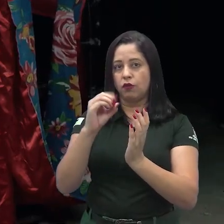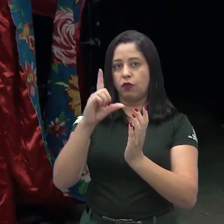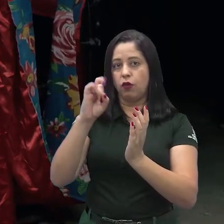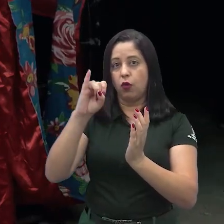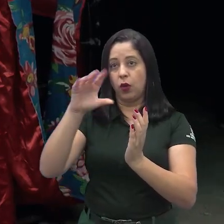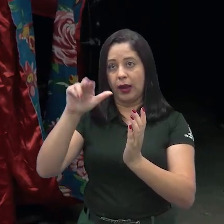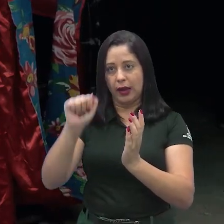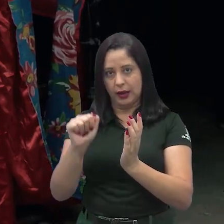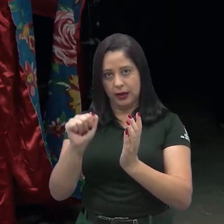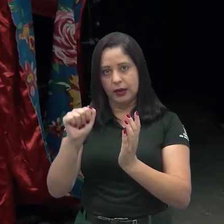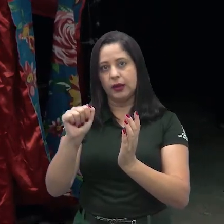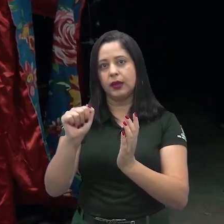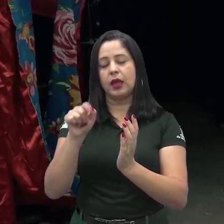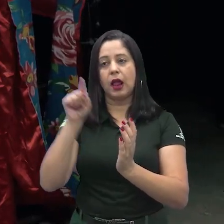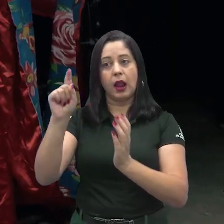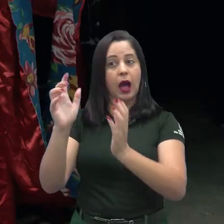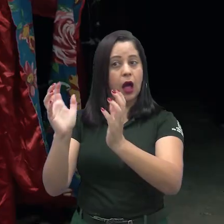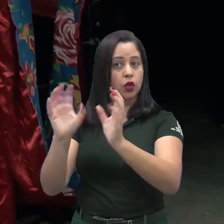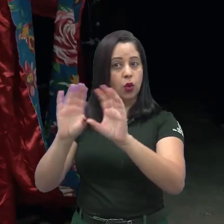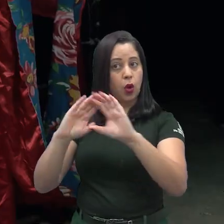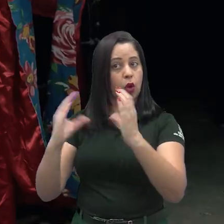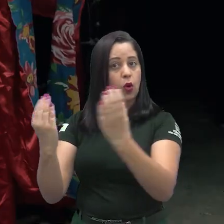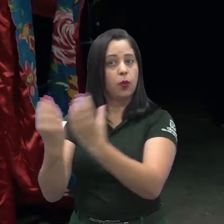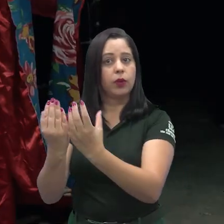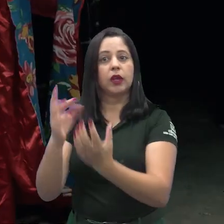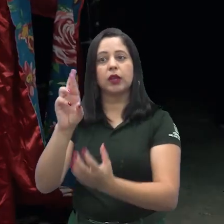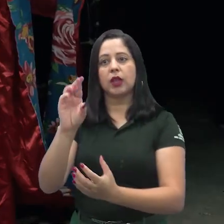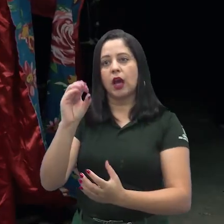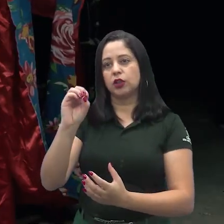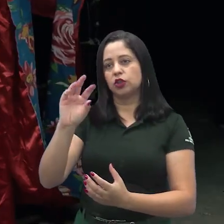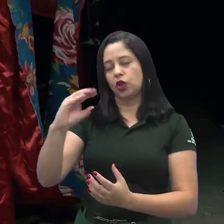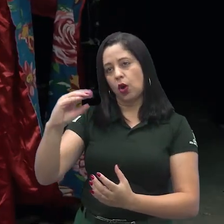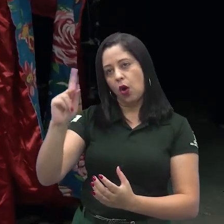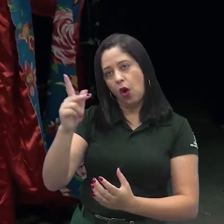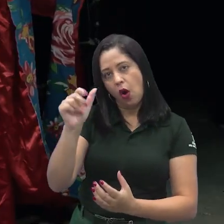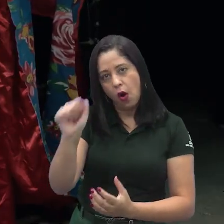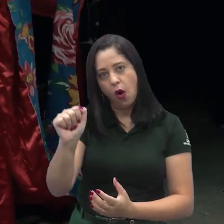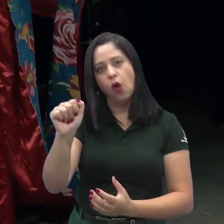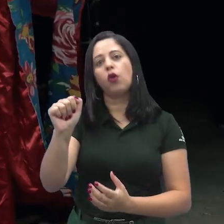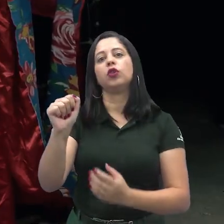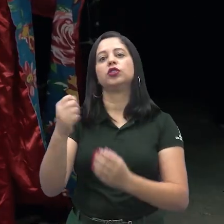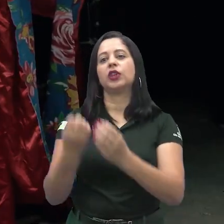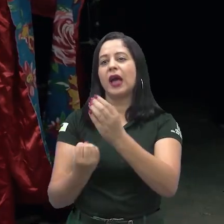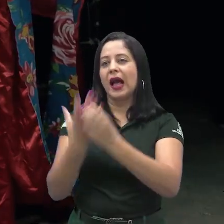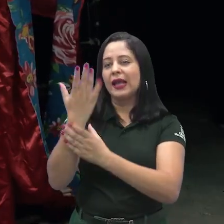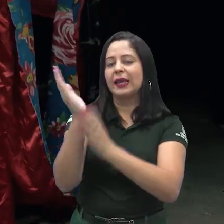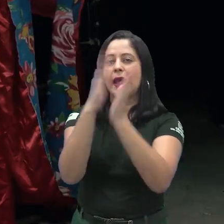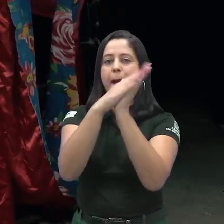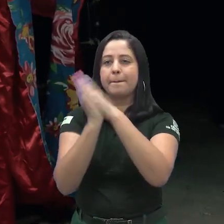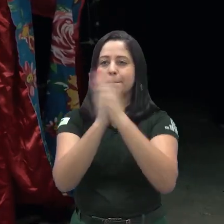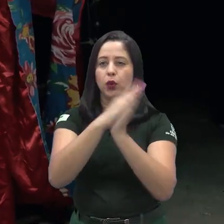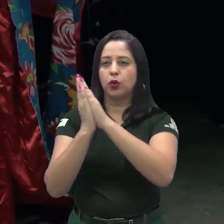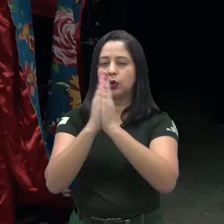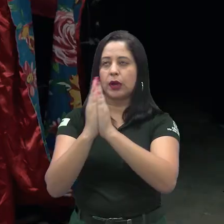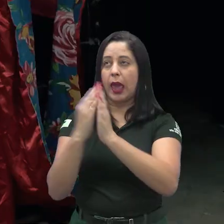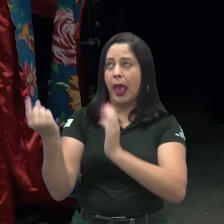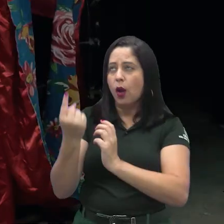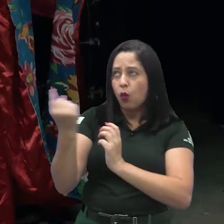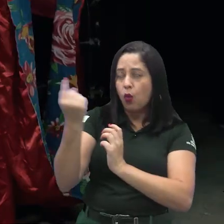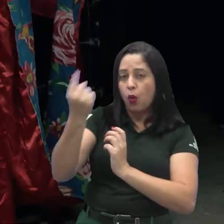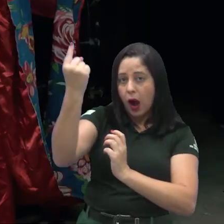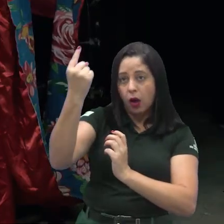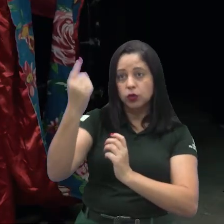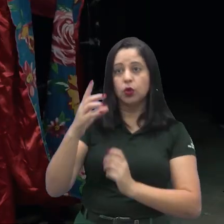começamos atividades na comunidade do Ródia, onde a gente fazia os bonecões, ensinava percussão, e no domingo